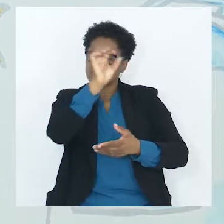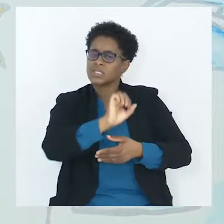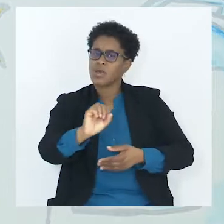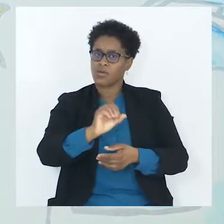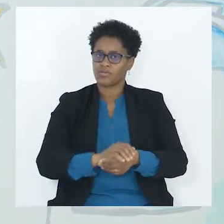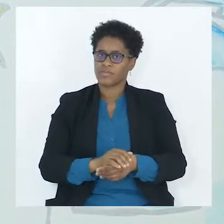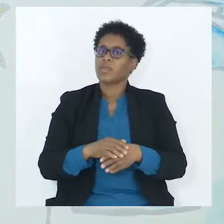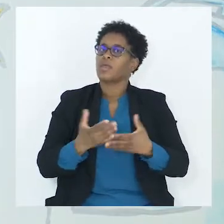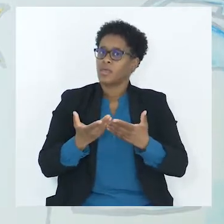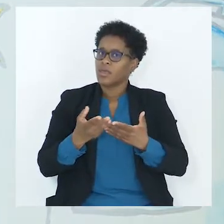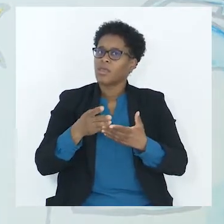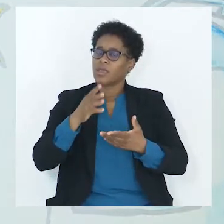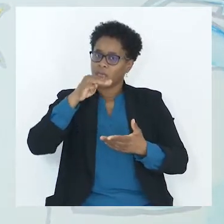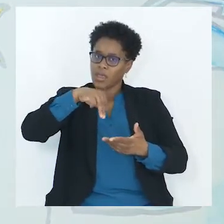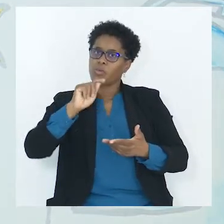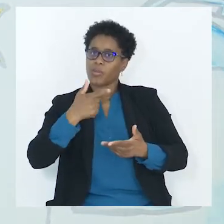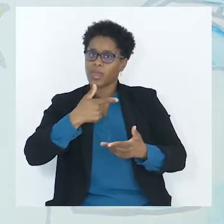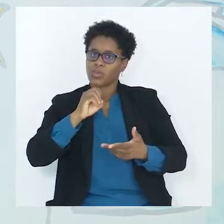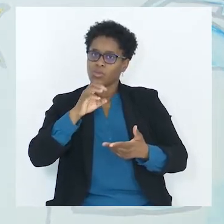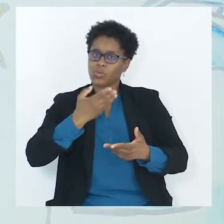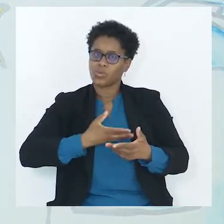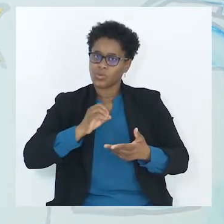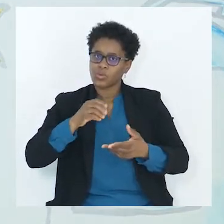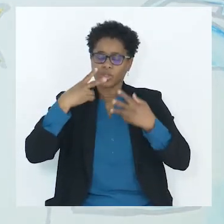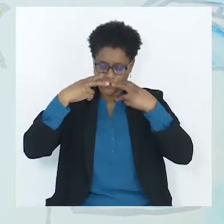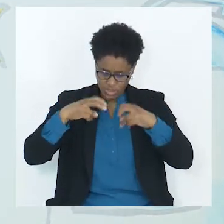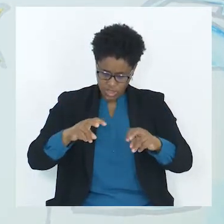O método é um método de investigação